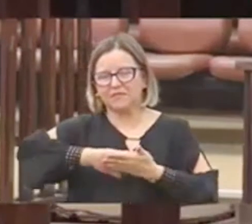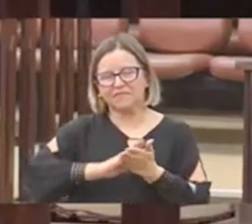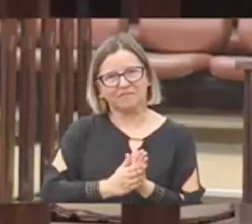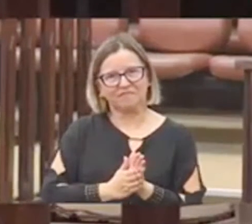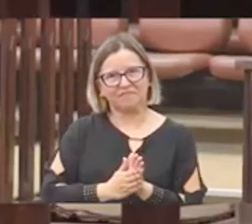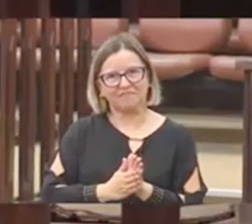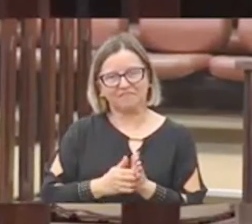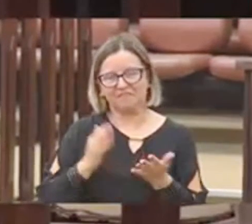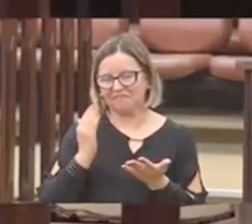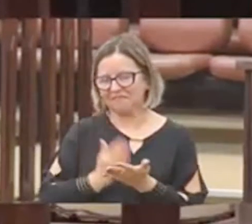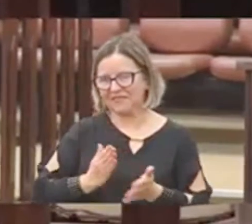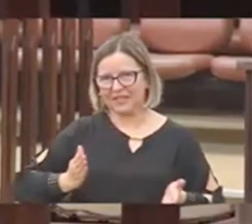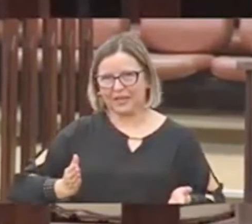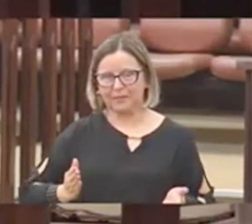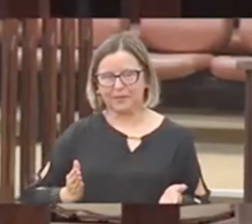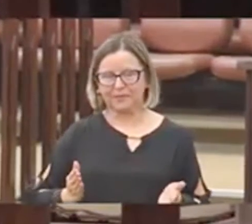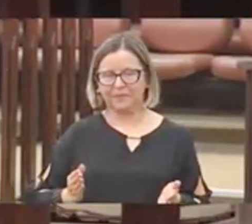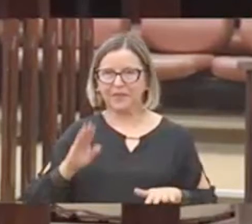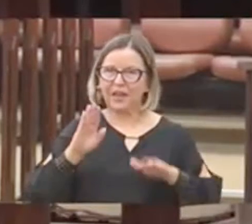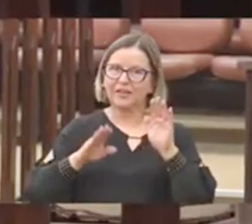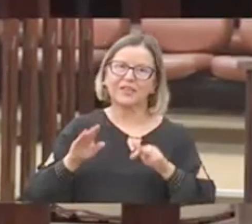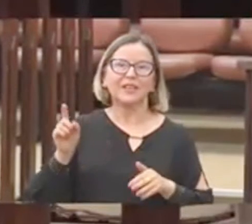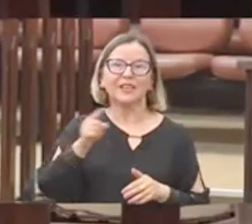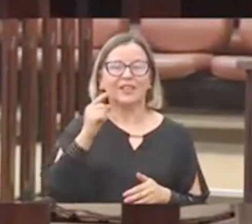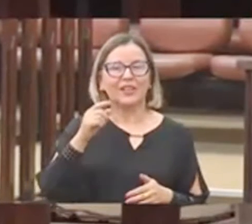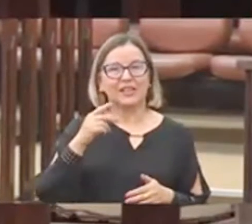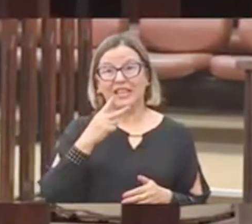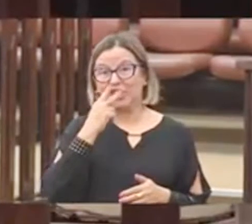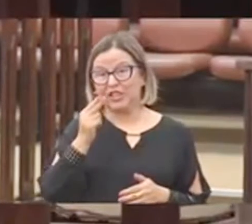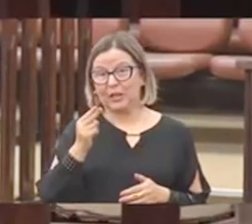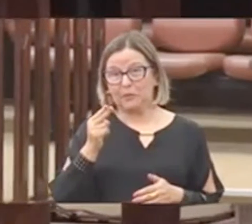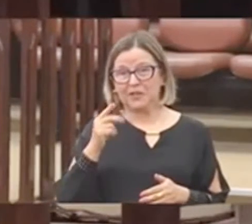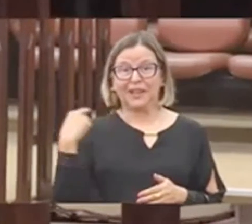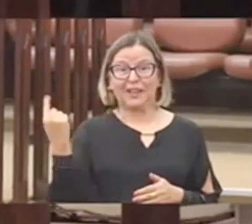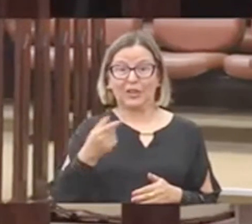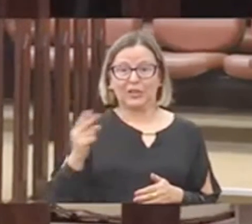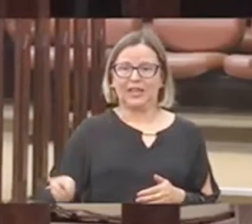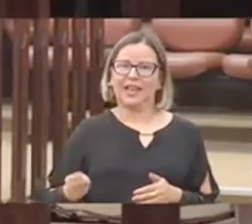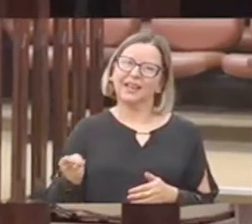Às vezes nós achamos que nós somos eternos.